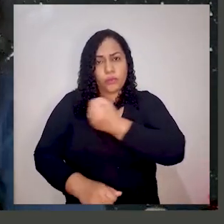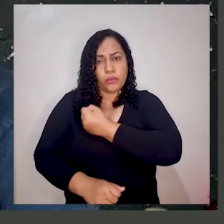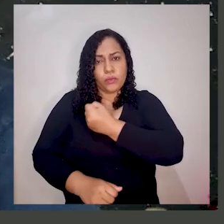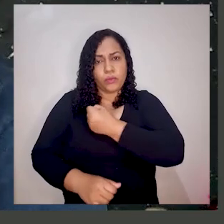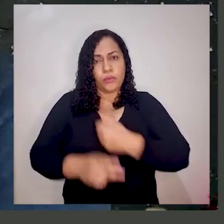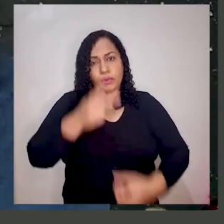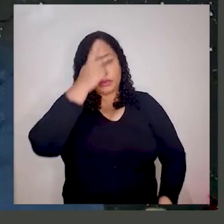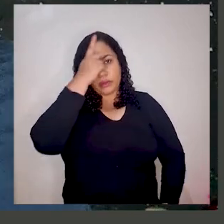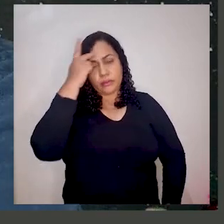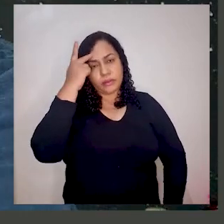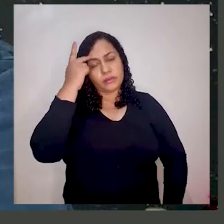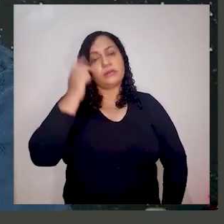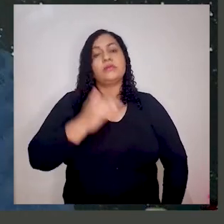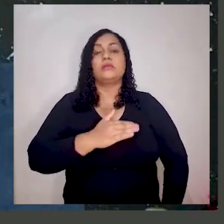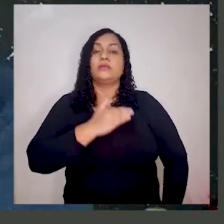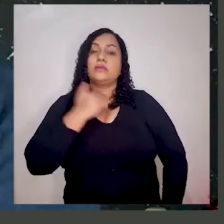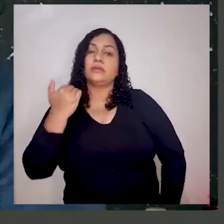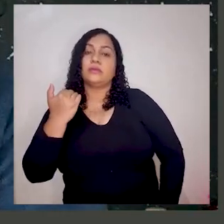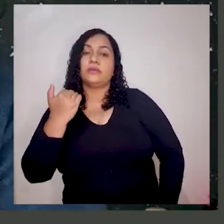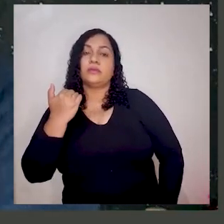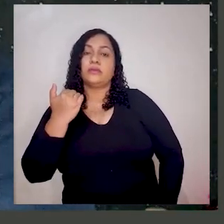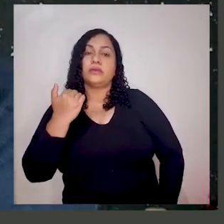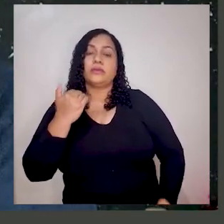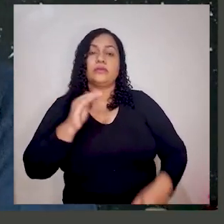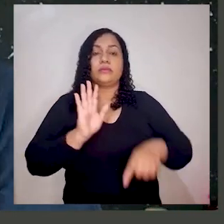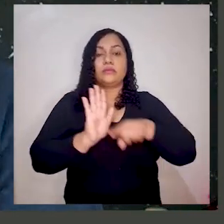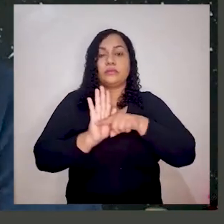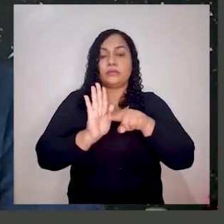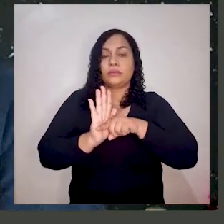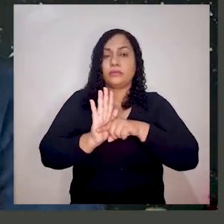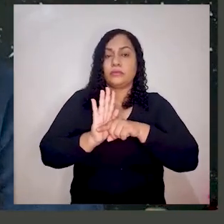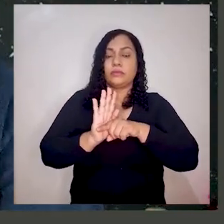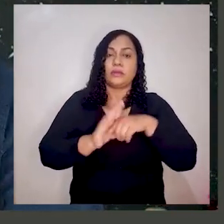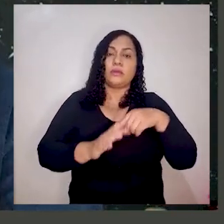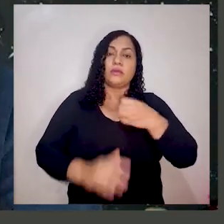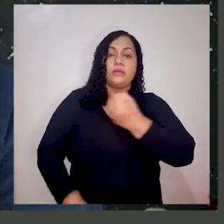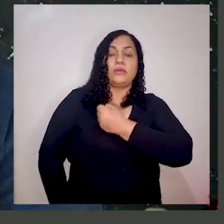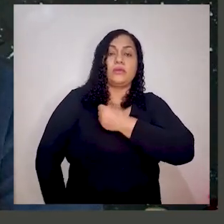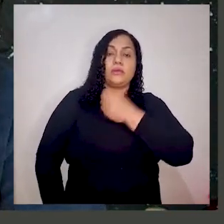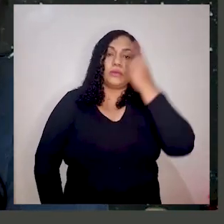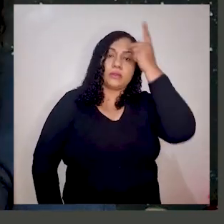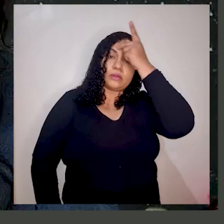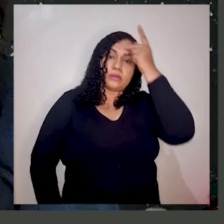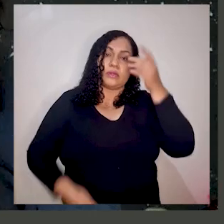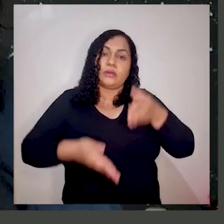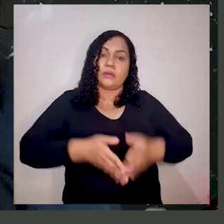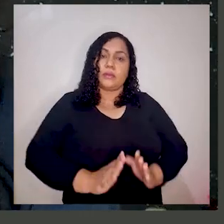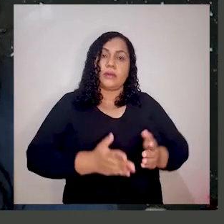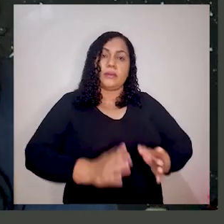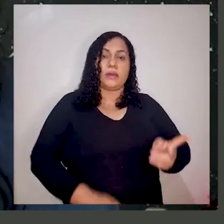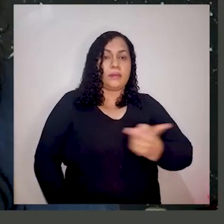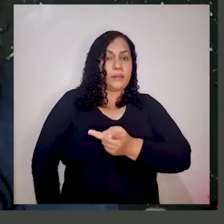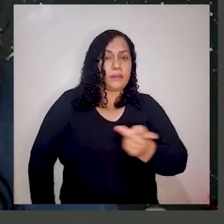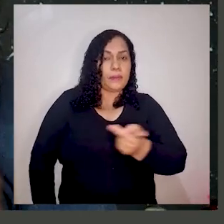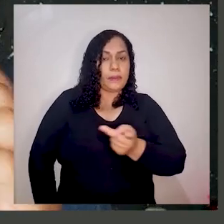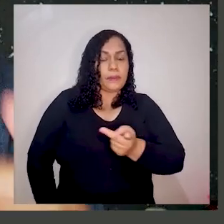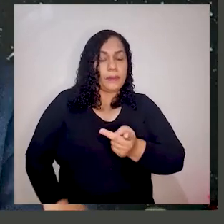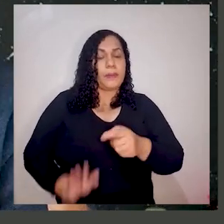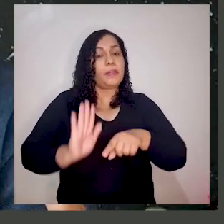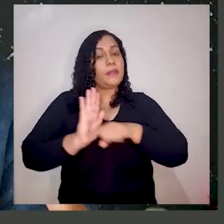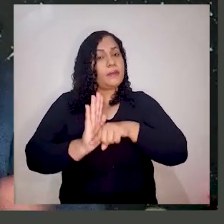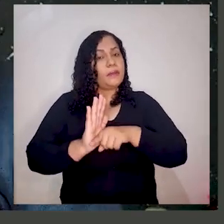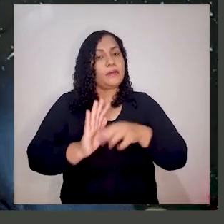o número de óbitos e diminui-se, uma subtração básica, diminui-se em relação ao número de pessoas que nasceram.